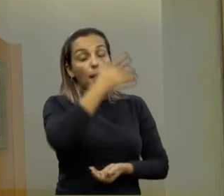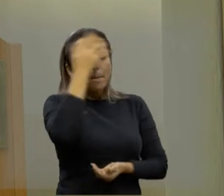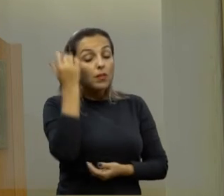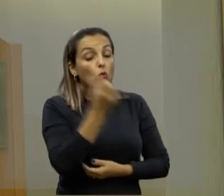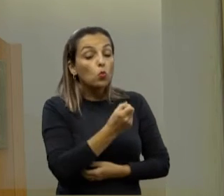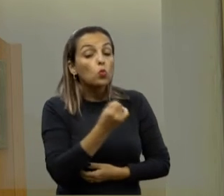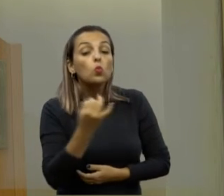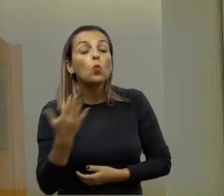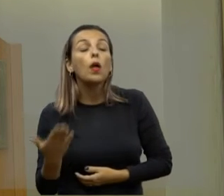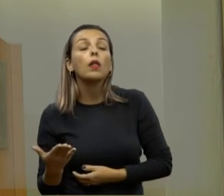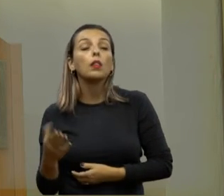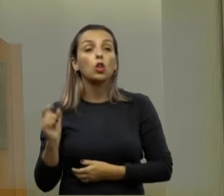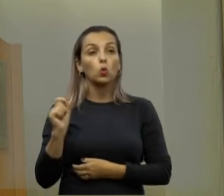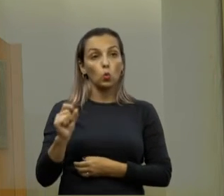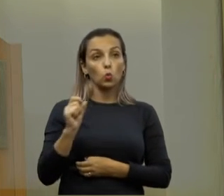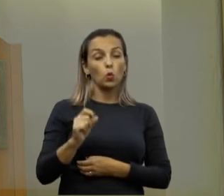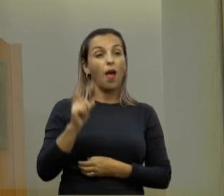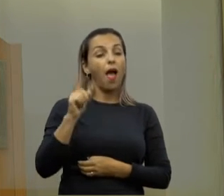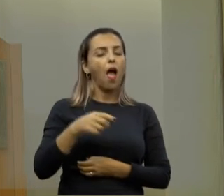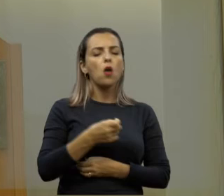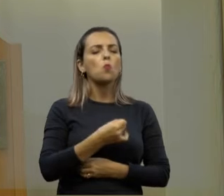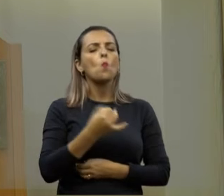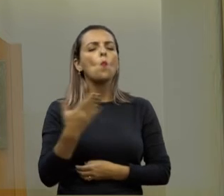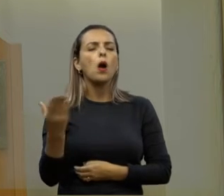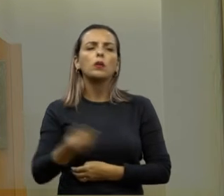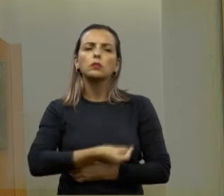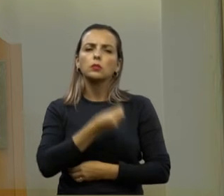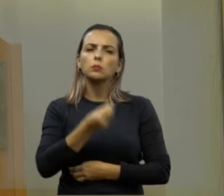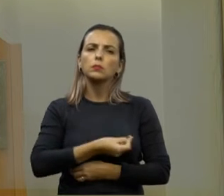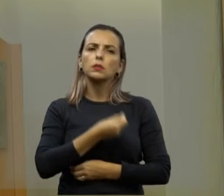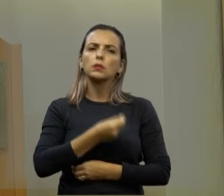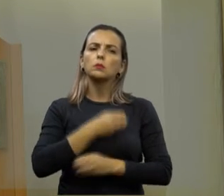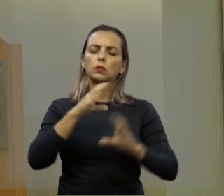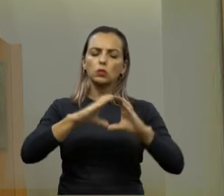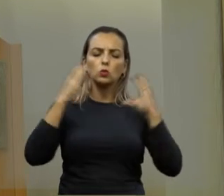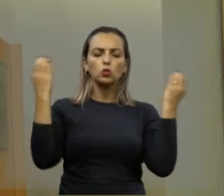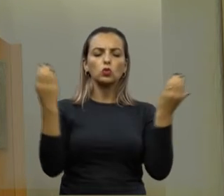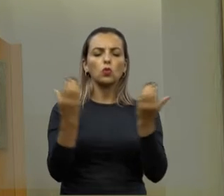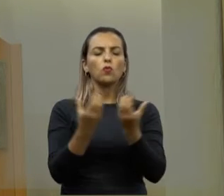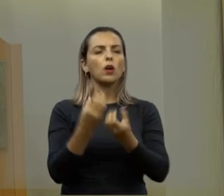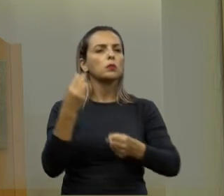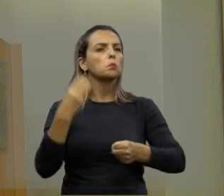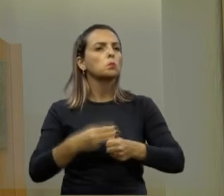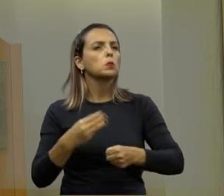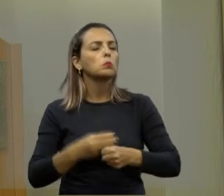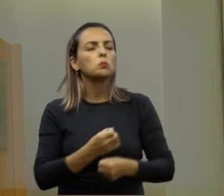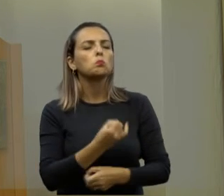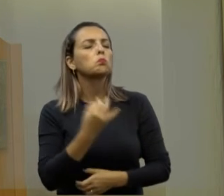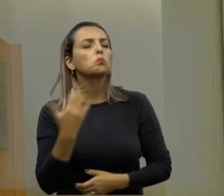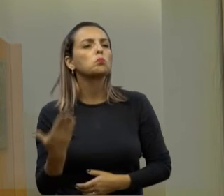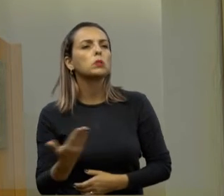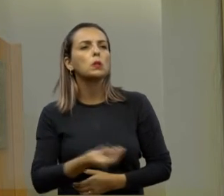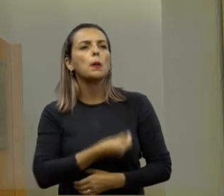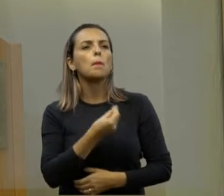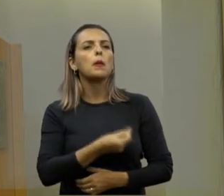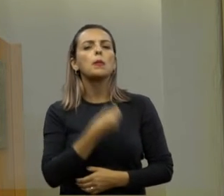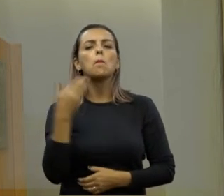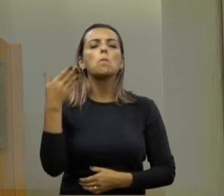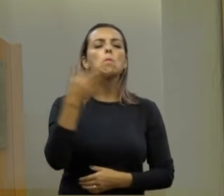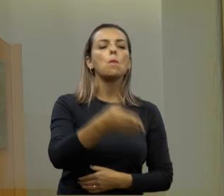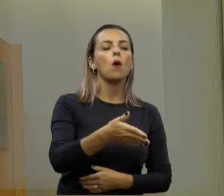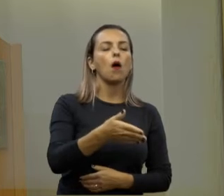eu me pergunto fico pensando quantas pessoas participam de conferências municipais e quantas pessoas